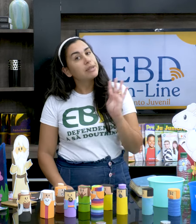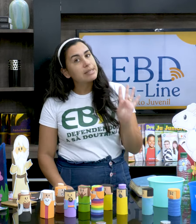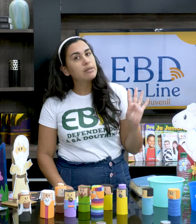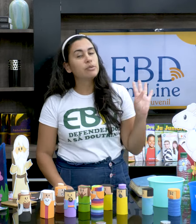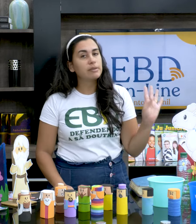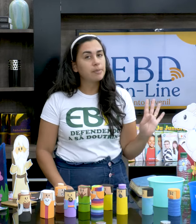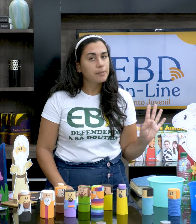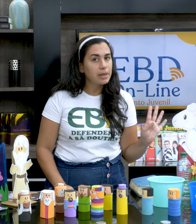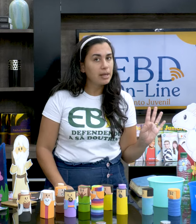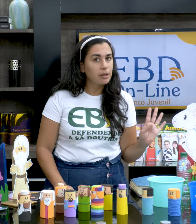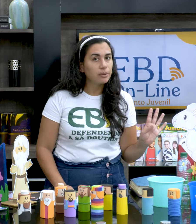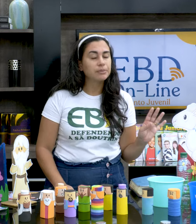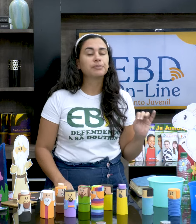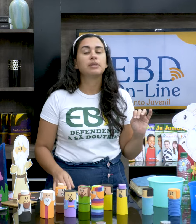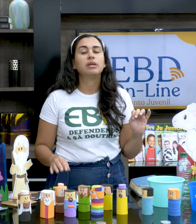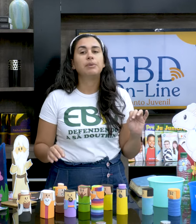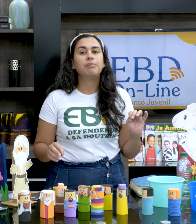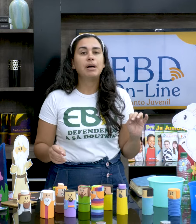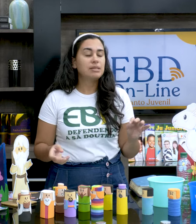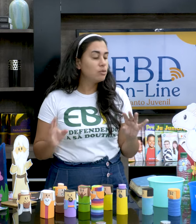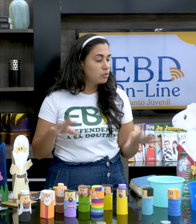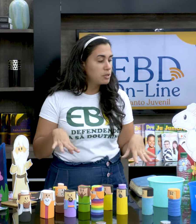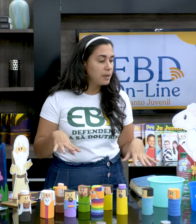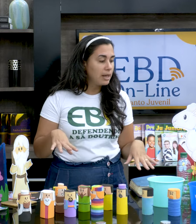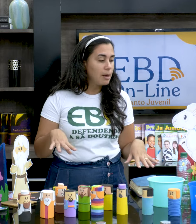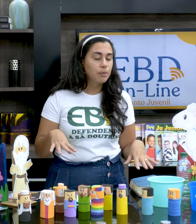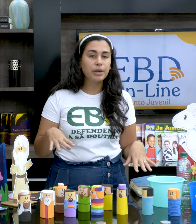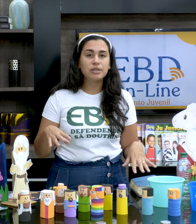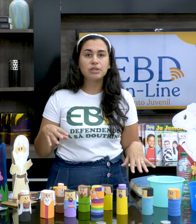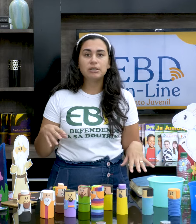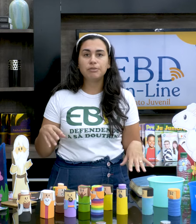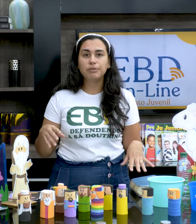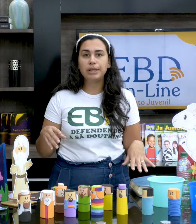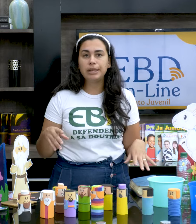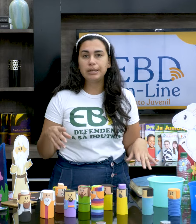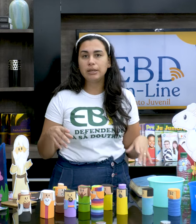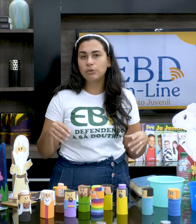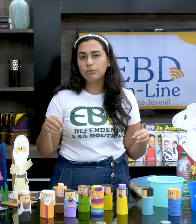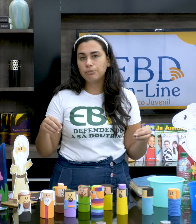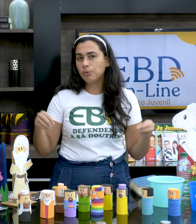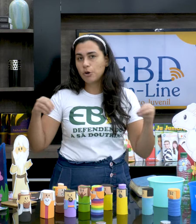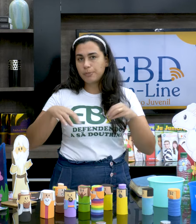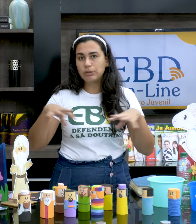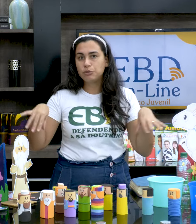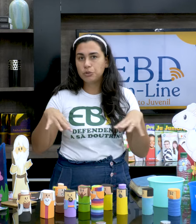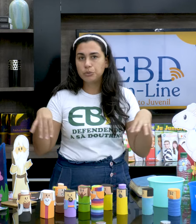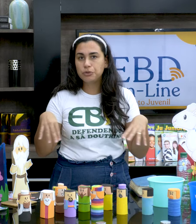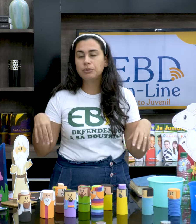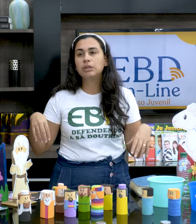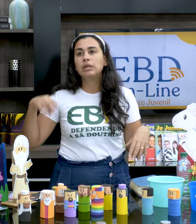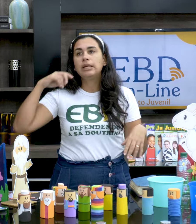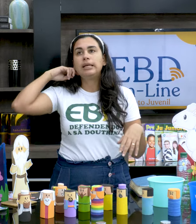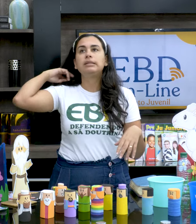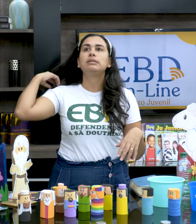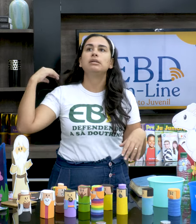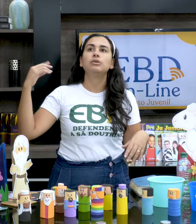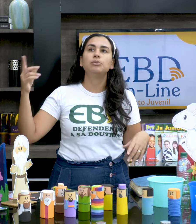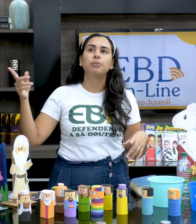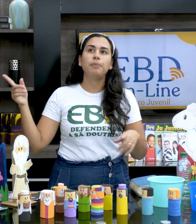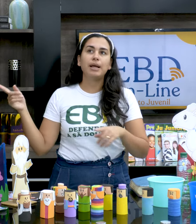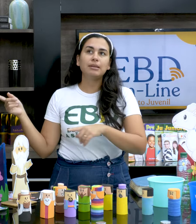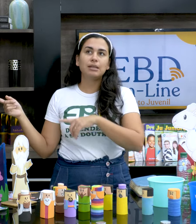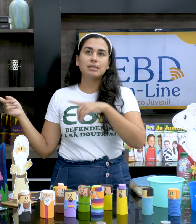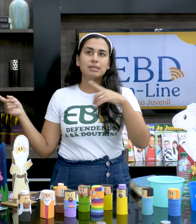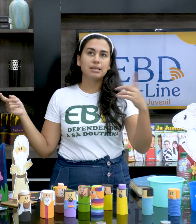vou ver se eu vou levar pra minha aula. Mas eu não trouxe pra cá porque a gente vem... Eu não moro perto do estúdio.